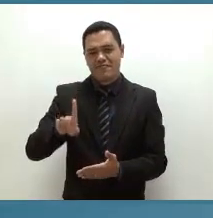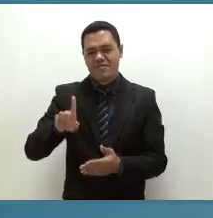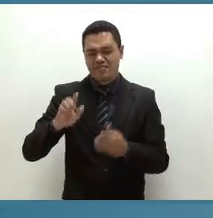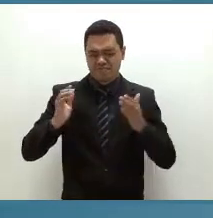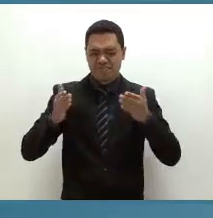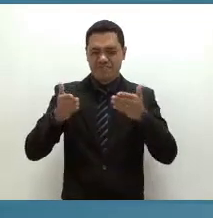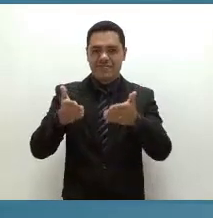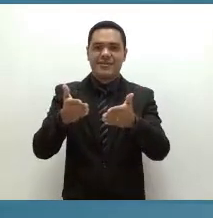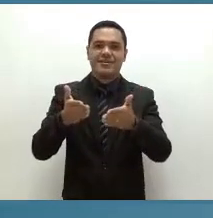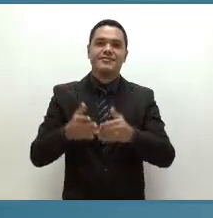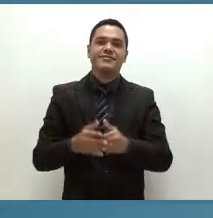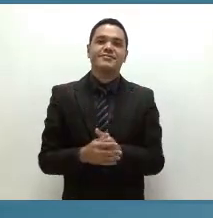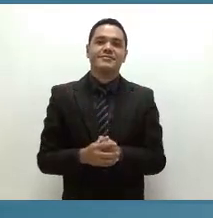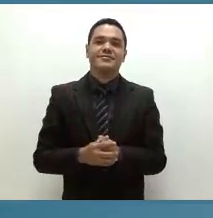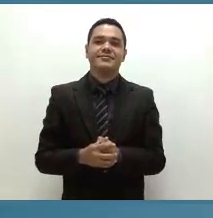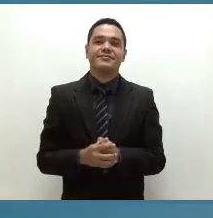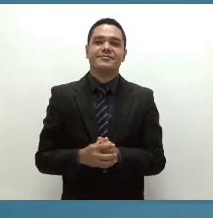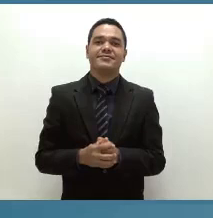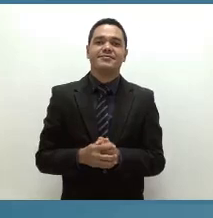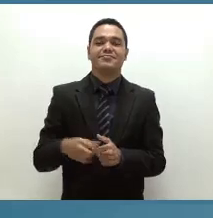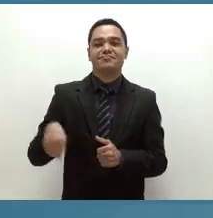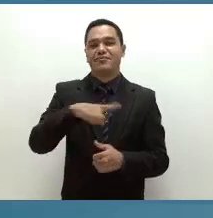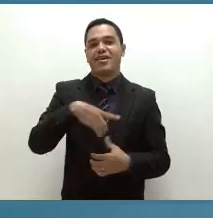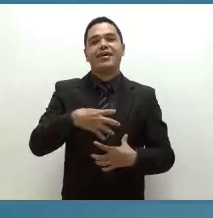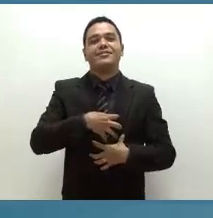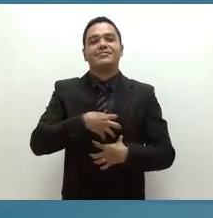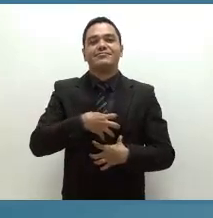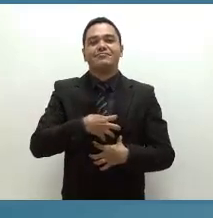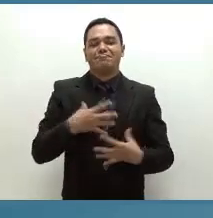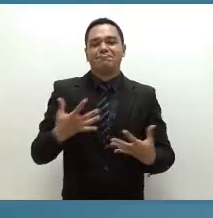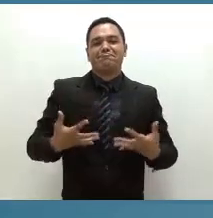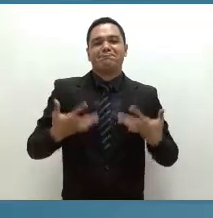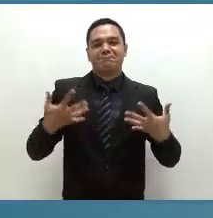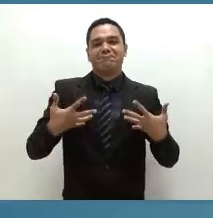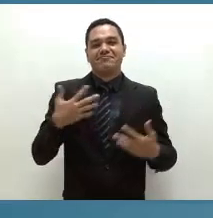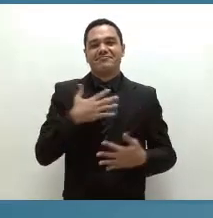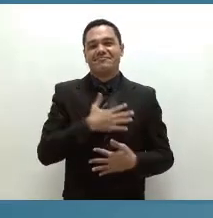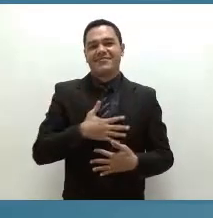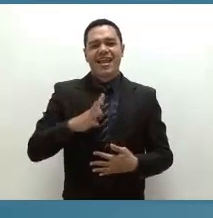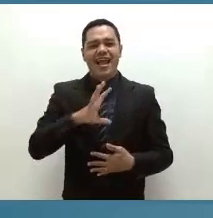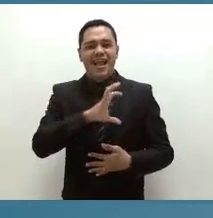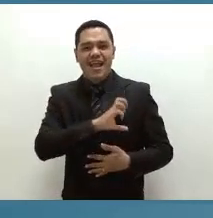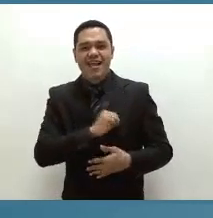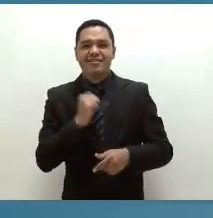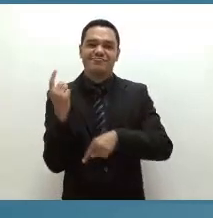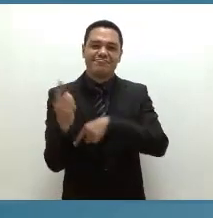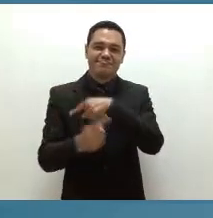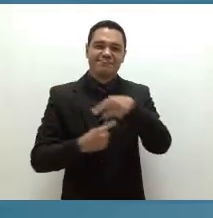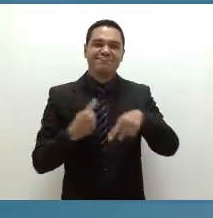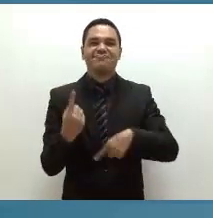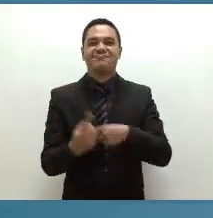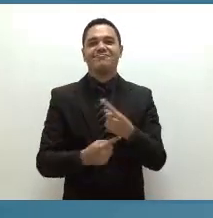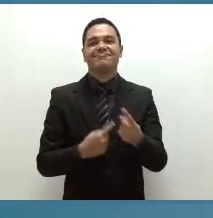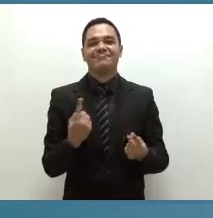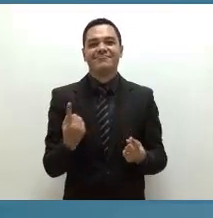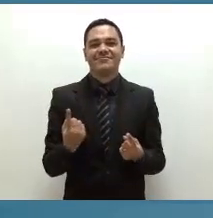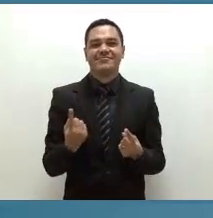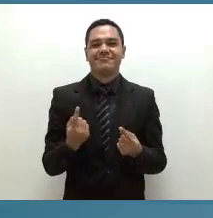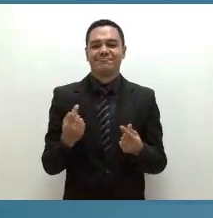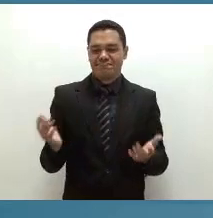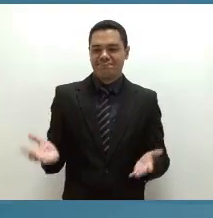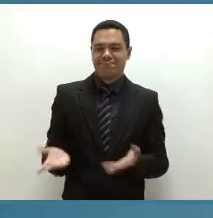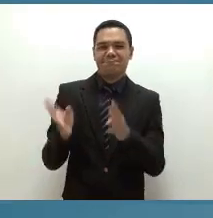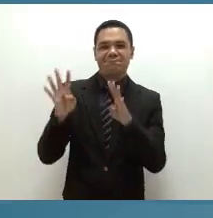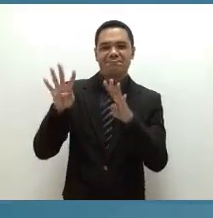máxima. É assim que nos sentimos a cada manifestação de amor, reverenciando e